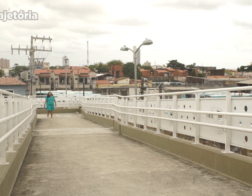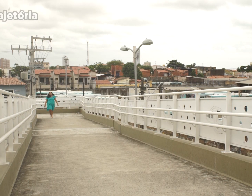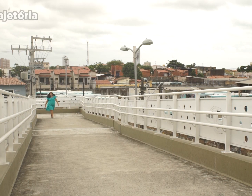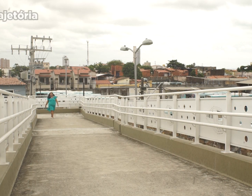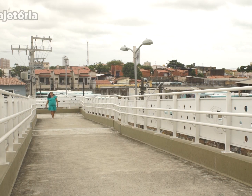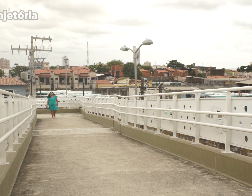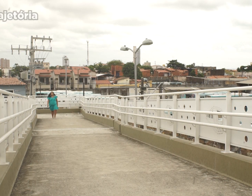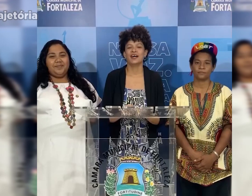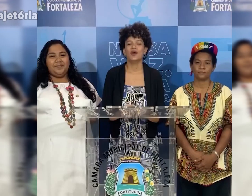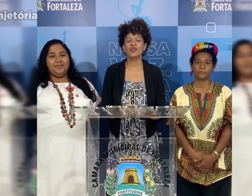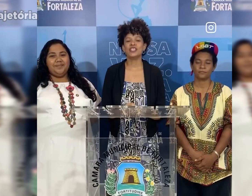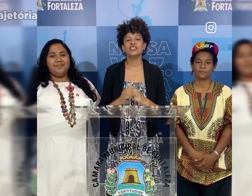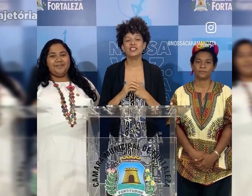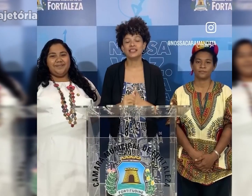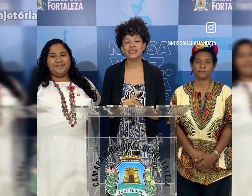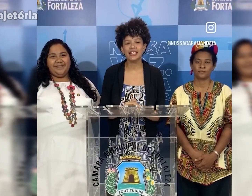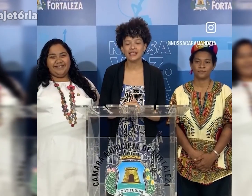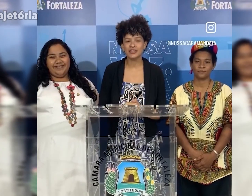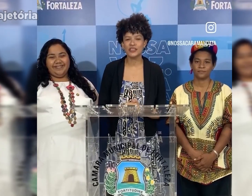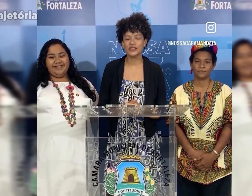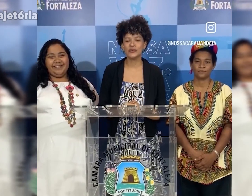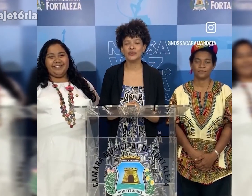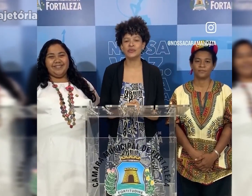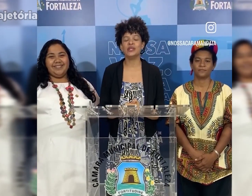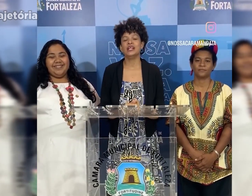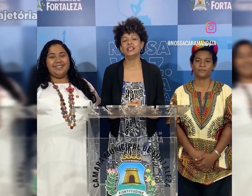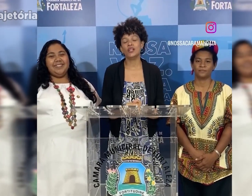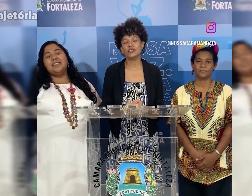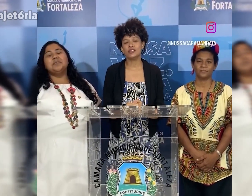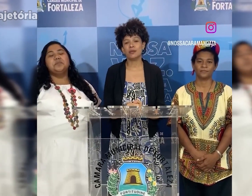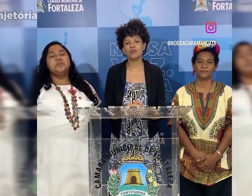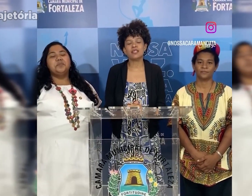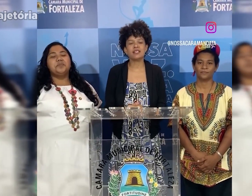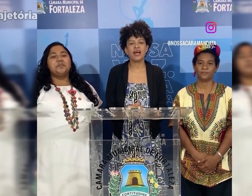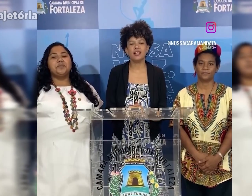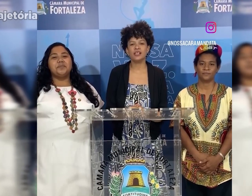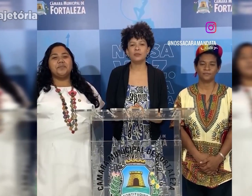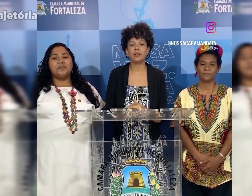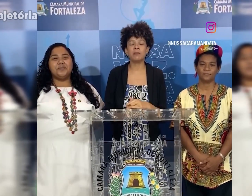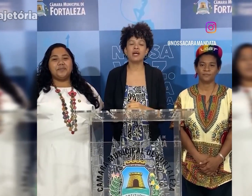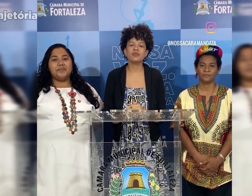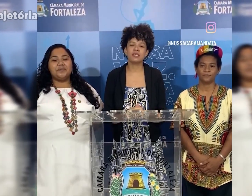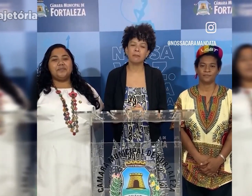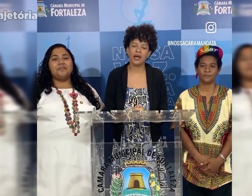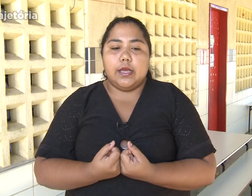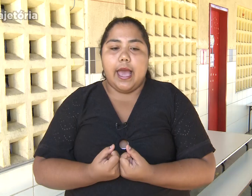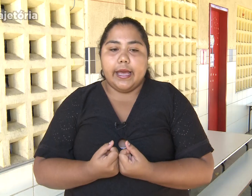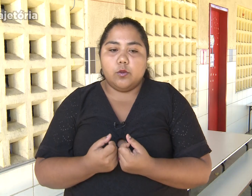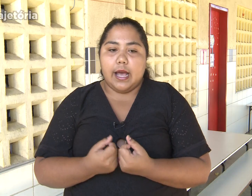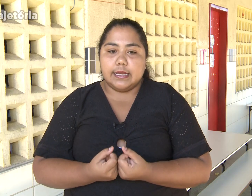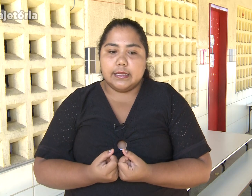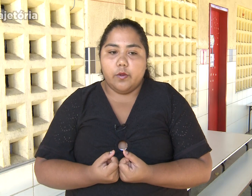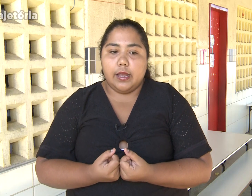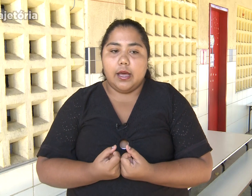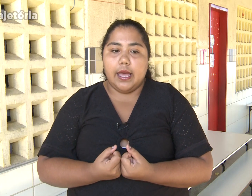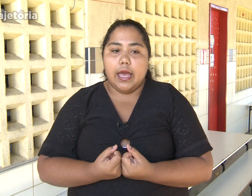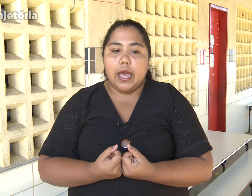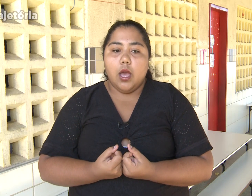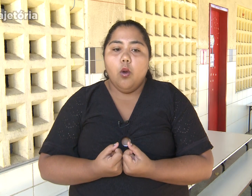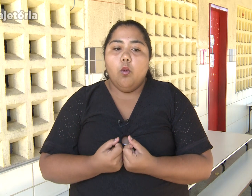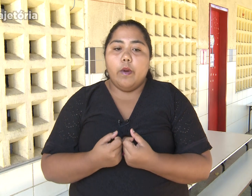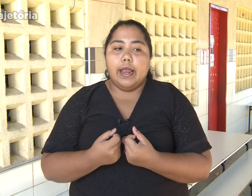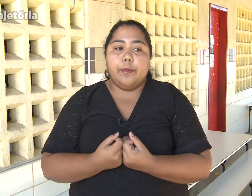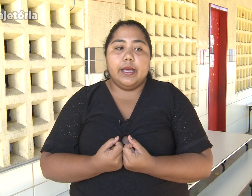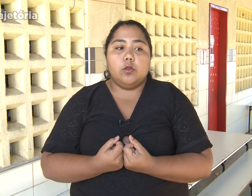encontrou de ocupar diferentes espaços e viabilizar melhorias para as comunidades. Penso que a educação ela